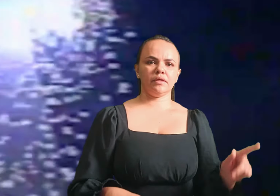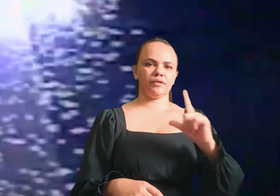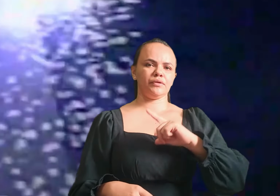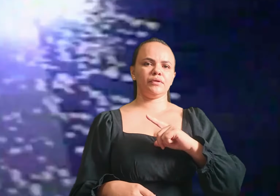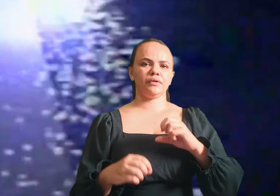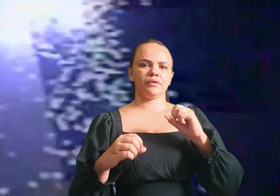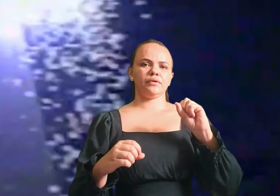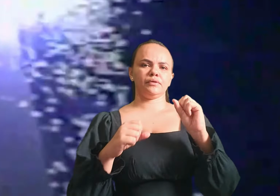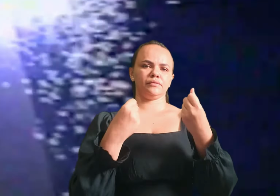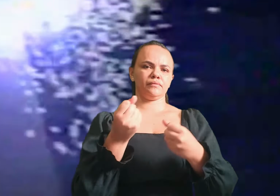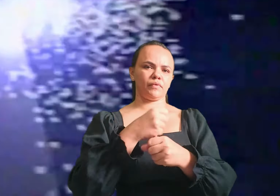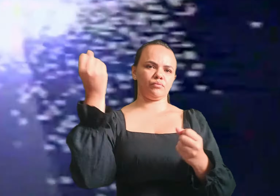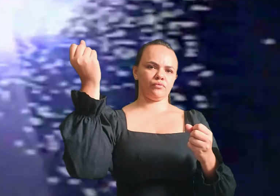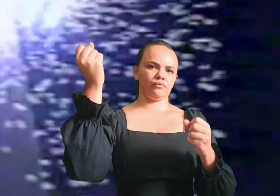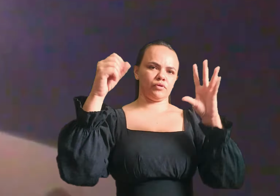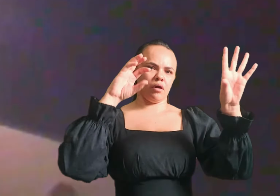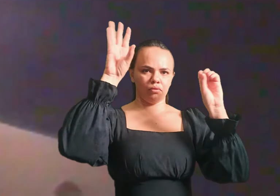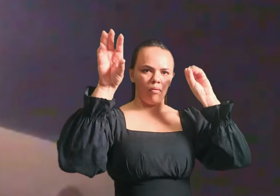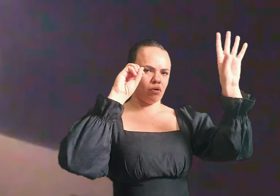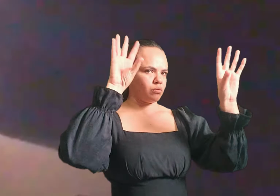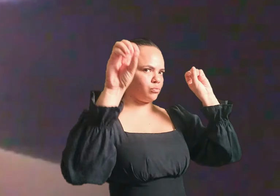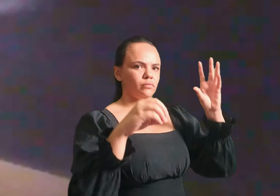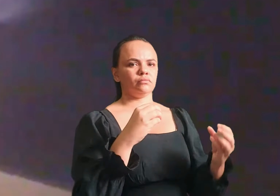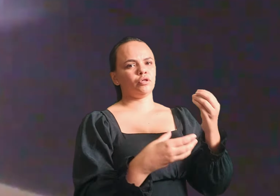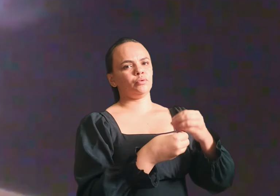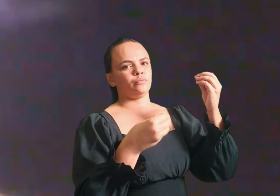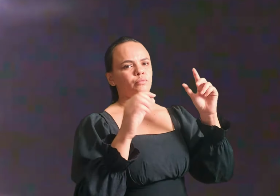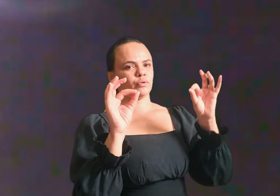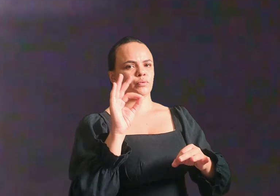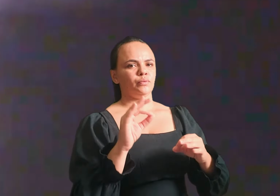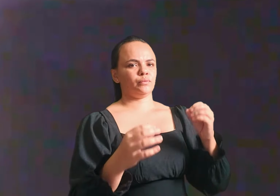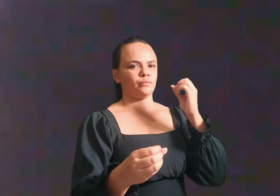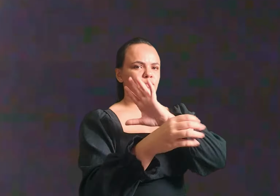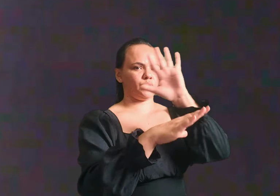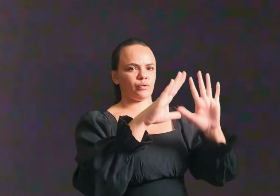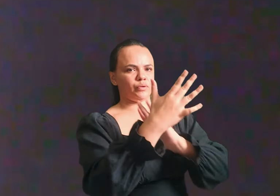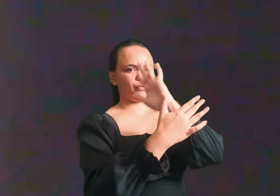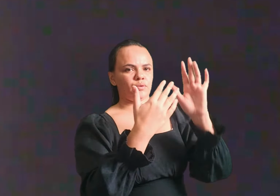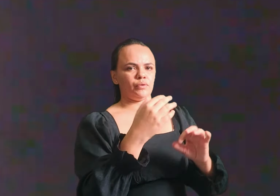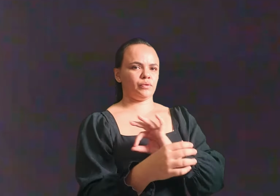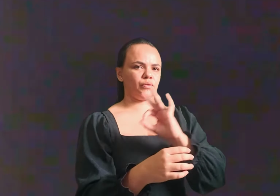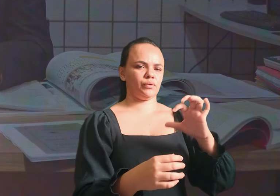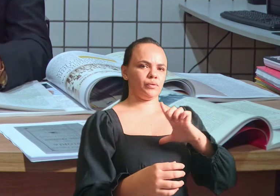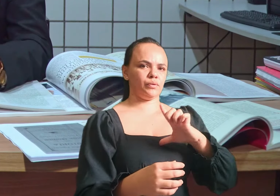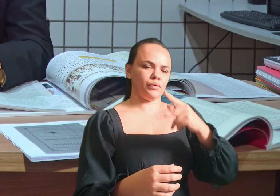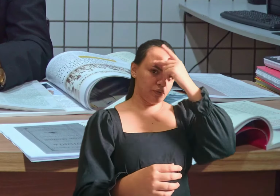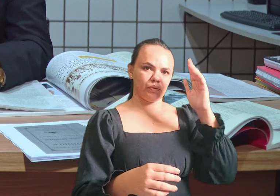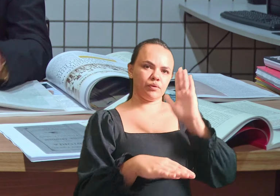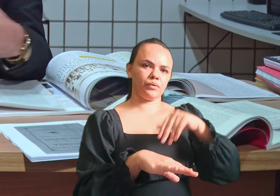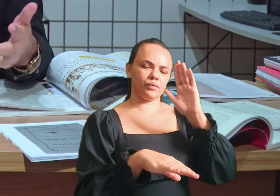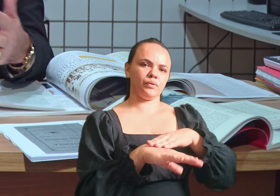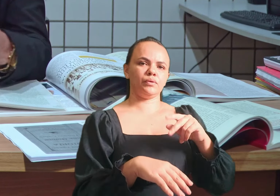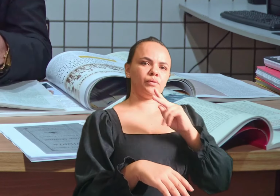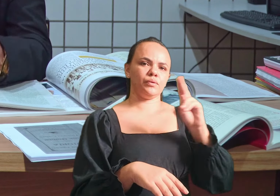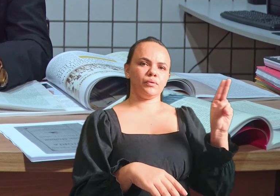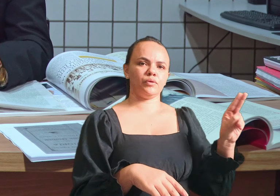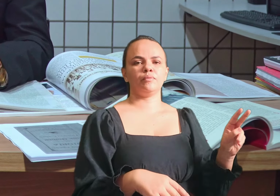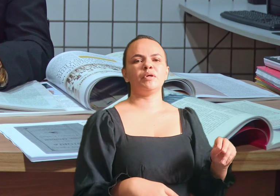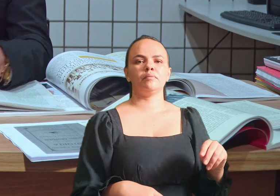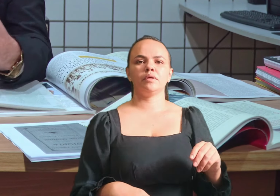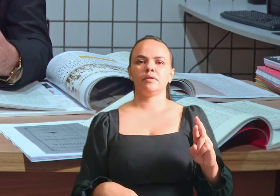fogos tinha mais o acréscimo do da girândola também chamada popularmente nos Bastidores na frente do